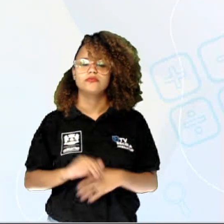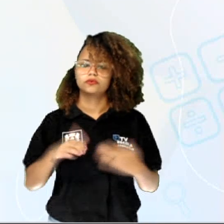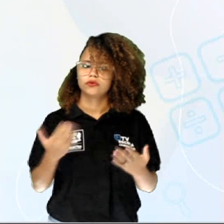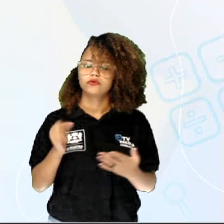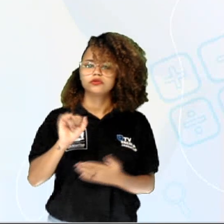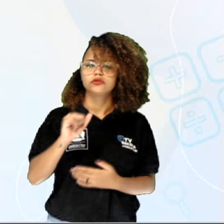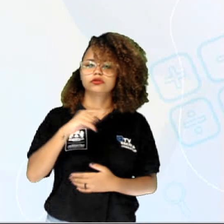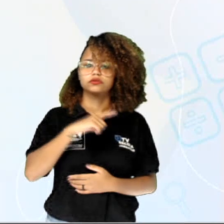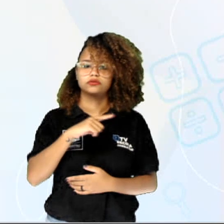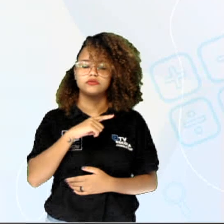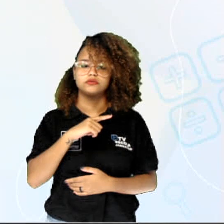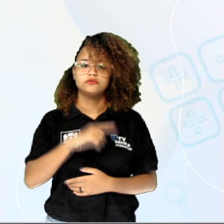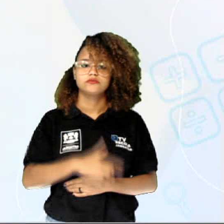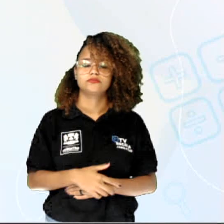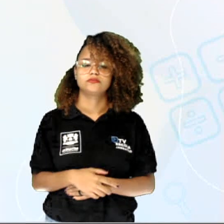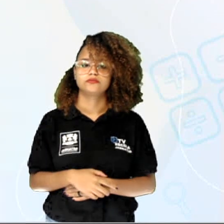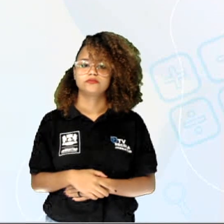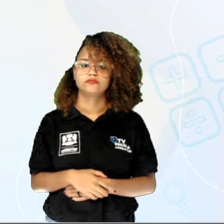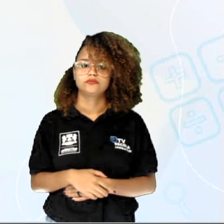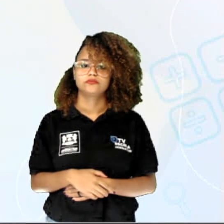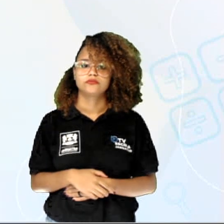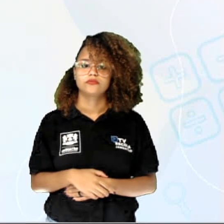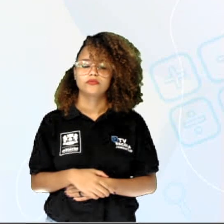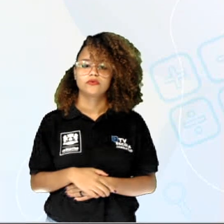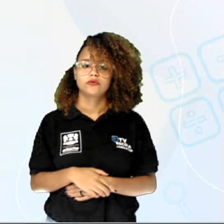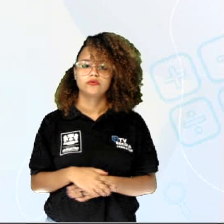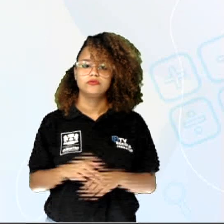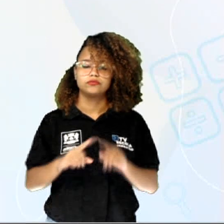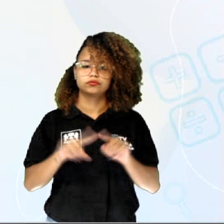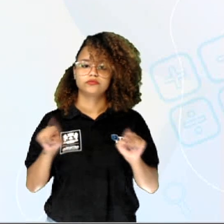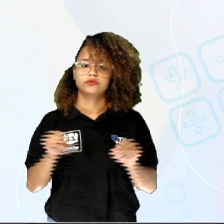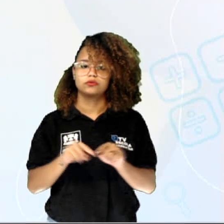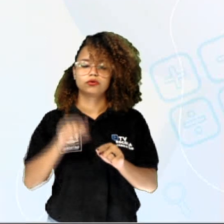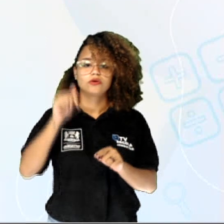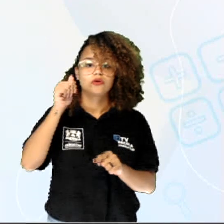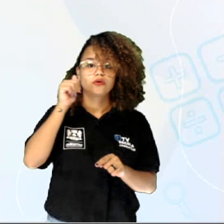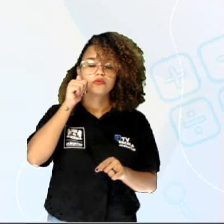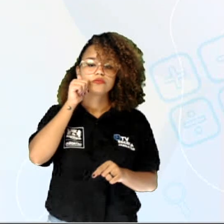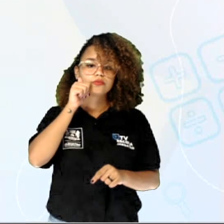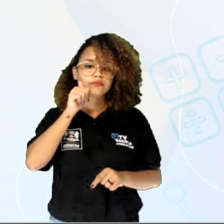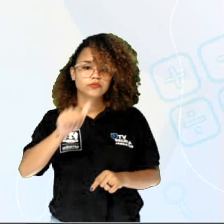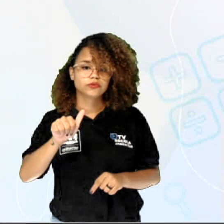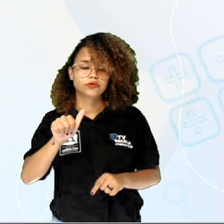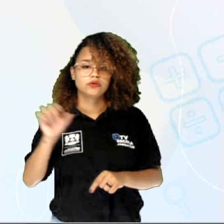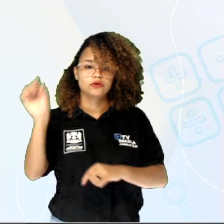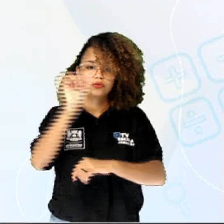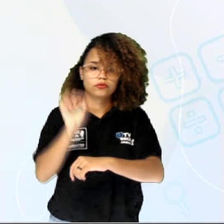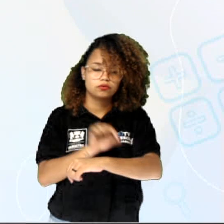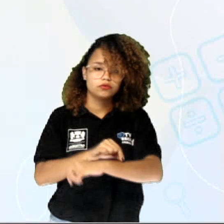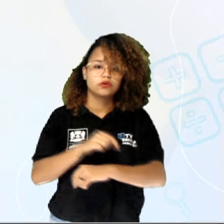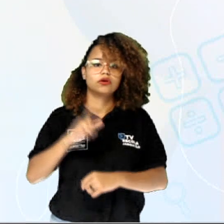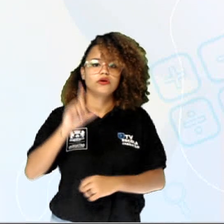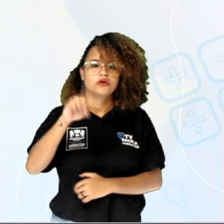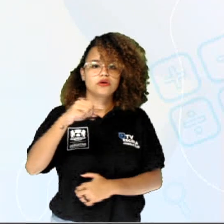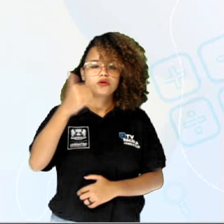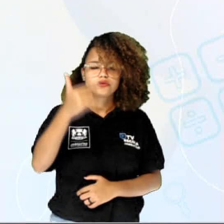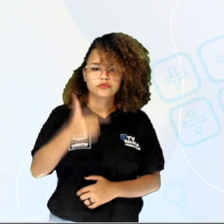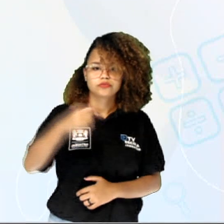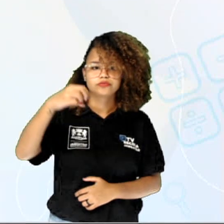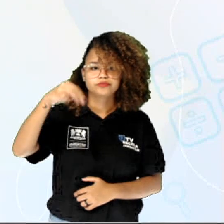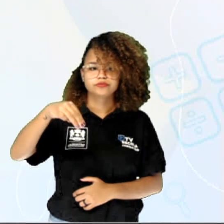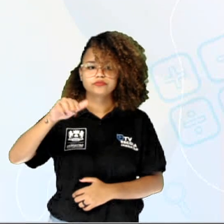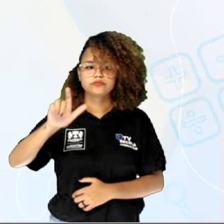altura, qual a altura normal da heroína? Então, vamos lá. Estamos tendo agora uma questão aqui de escala, tá certo? Que é